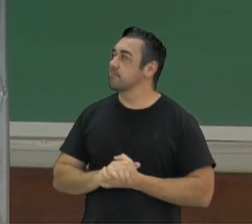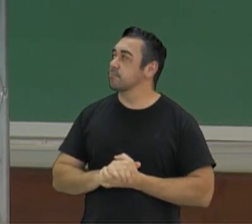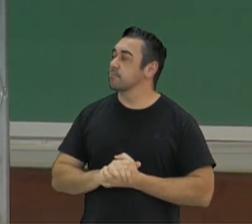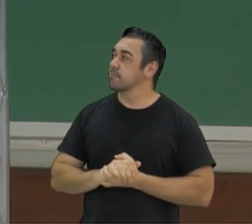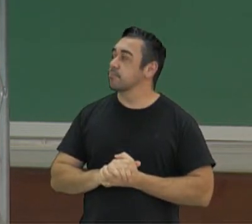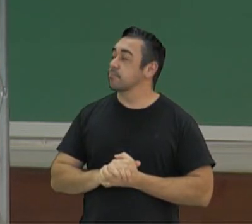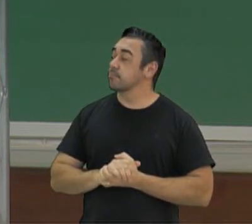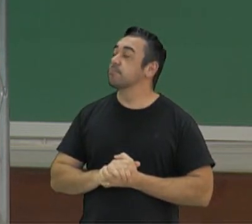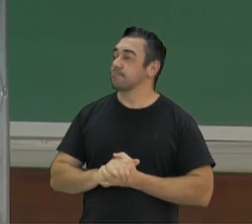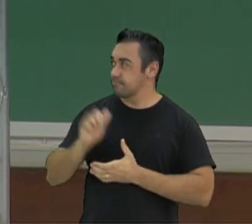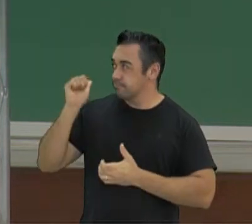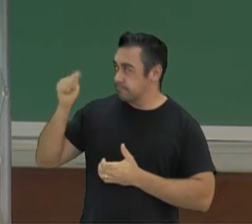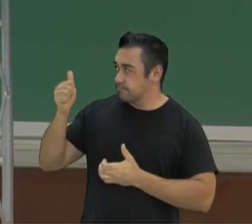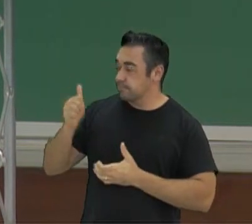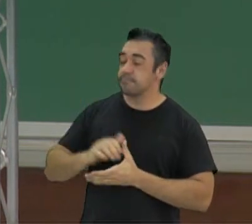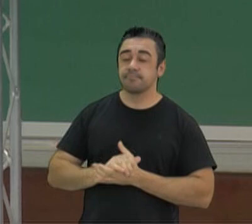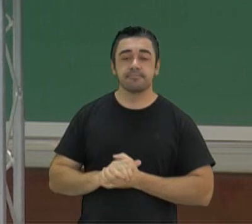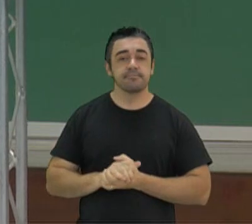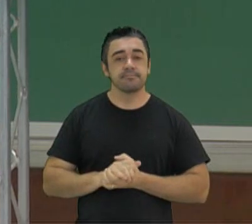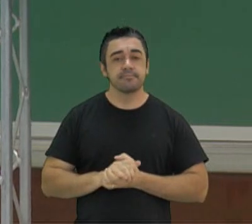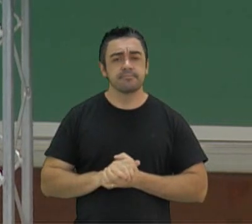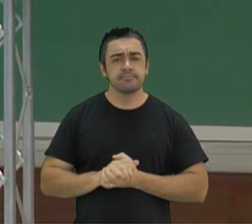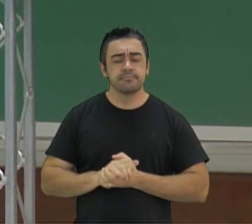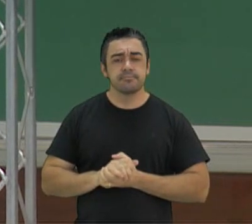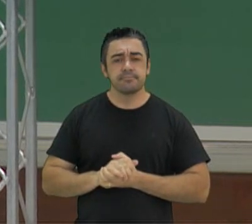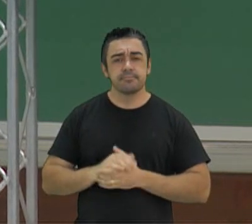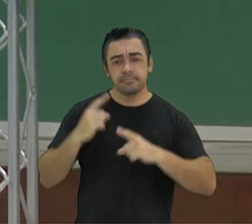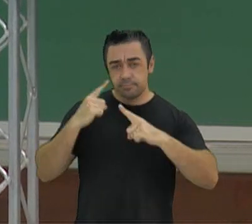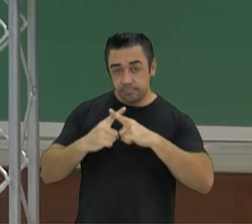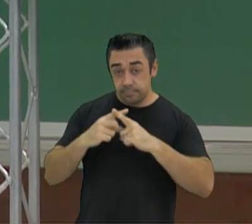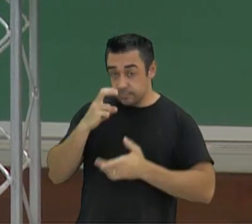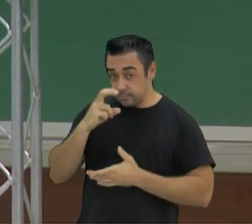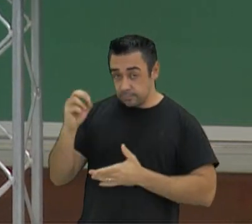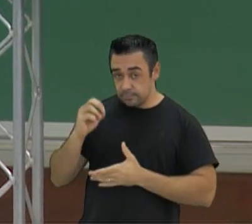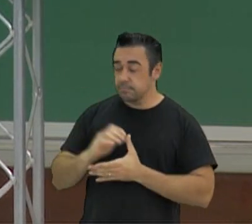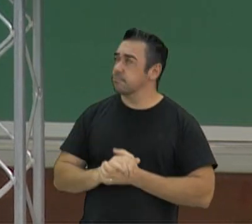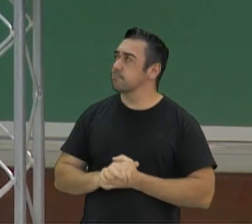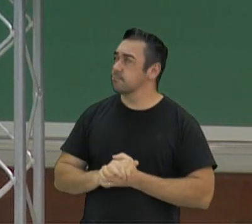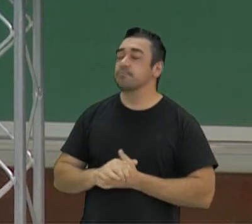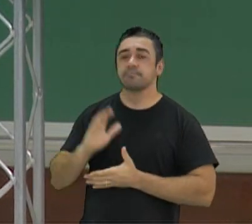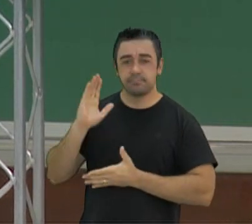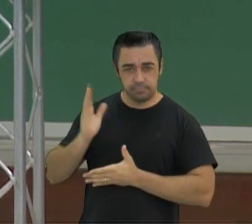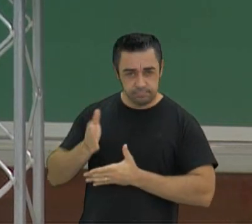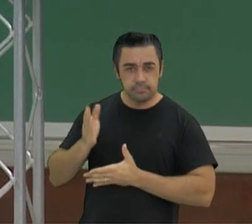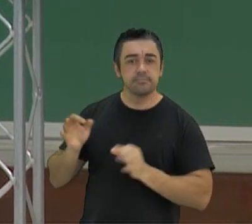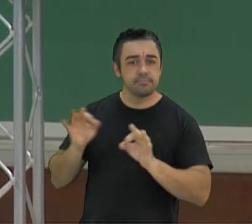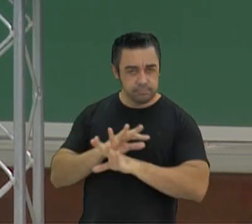Tiago. Adicionou 5? Ótimo. Agora multiplica tudo por 50.